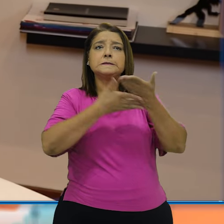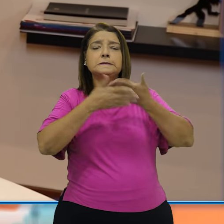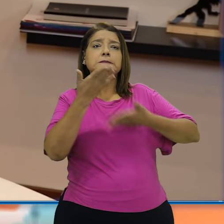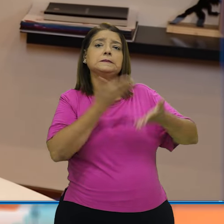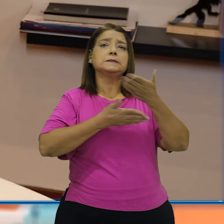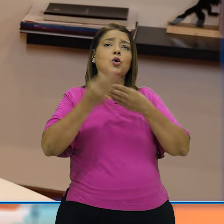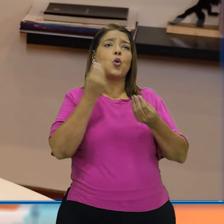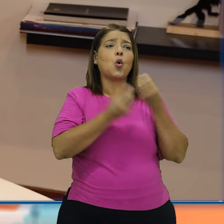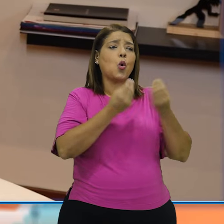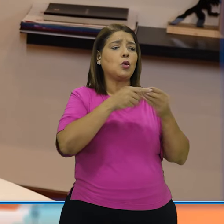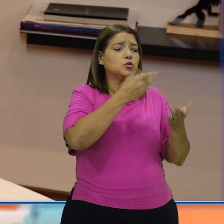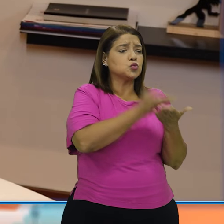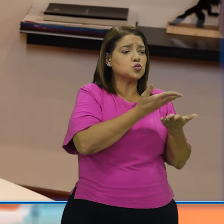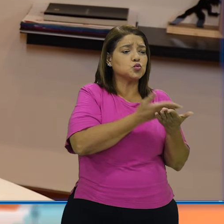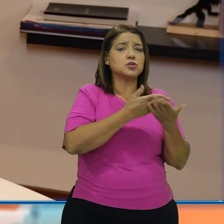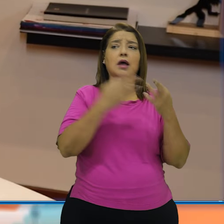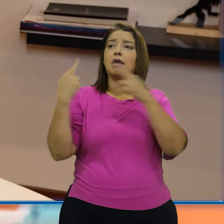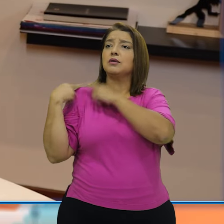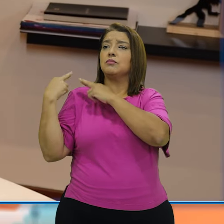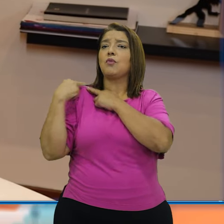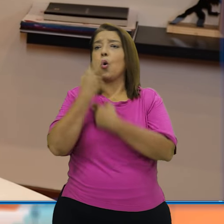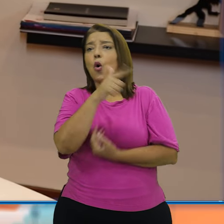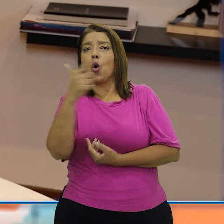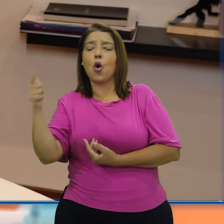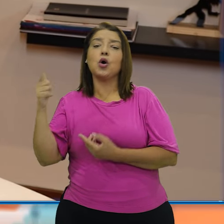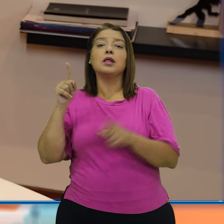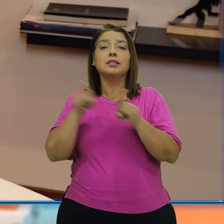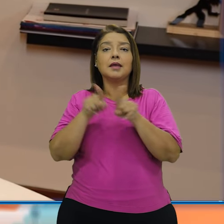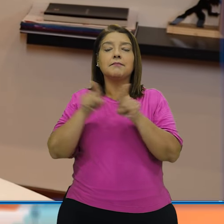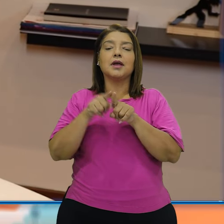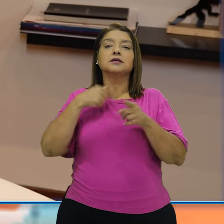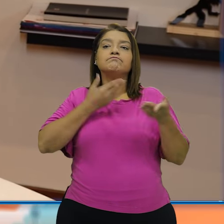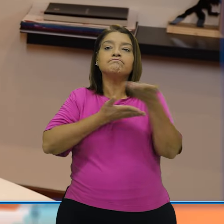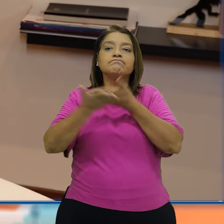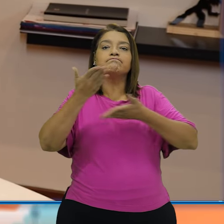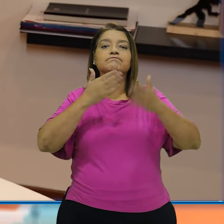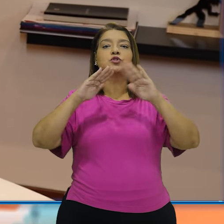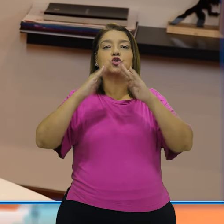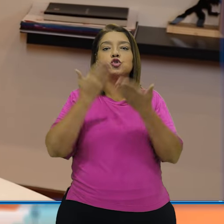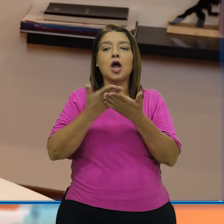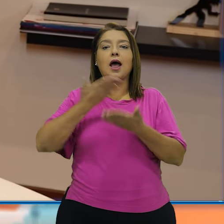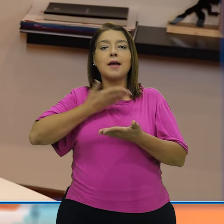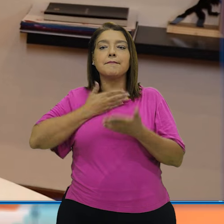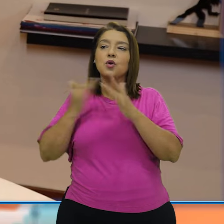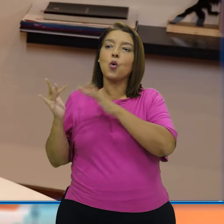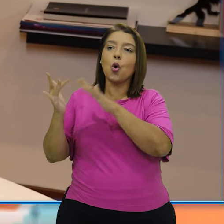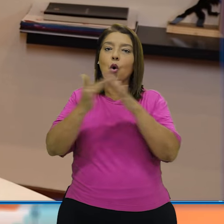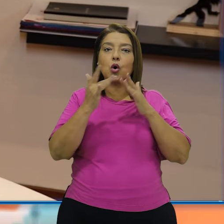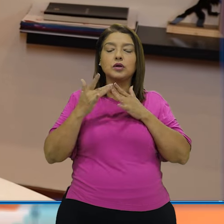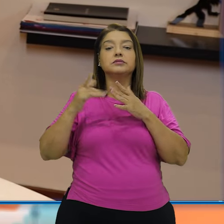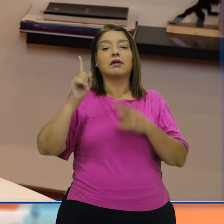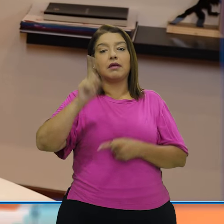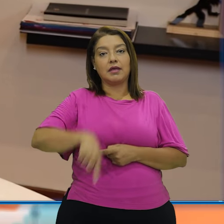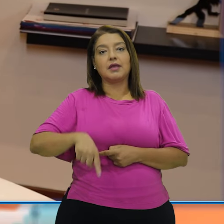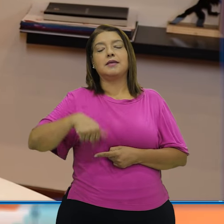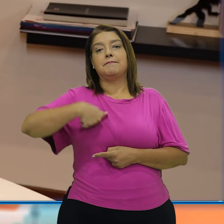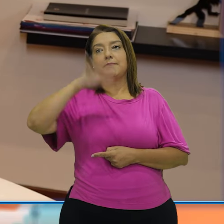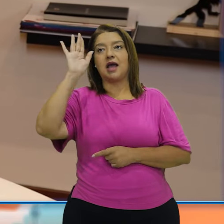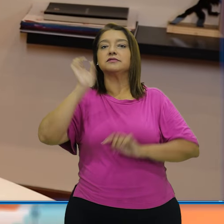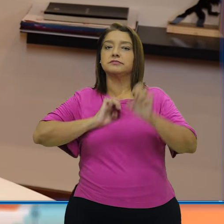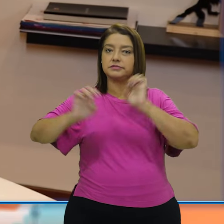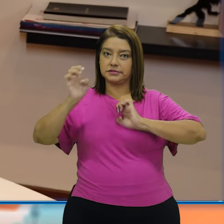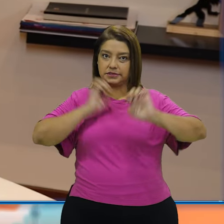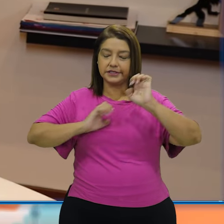os estudos com outras responsabilidades e também os relacionamentos interpessoais dentro do ambiente escolar apontados como fontes